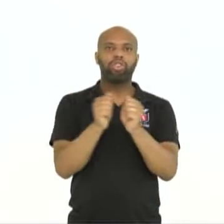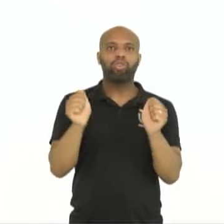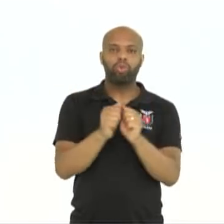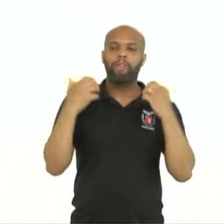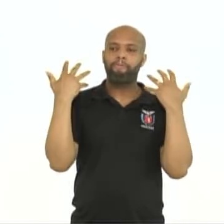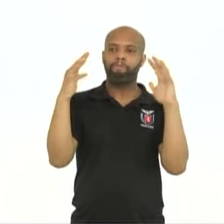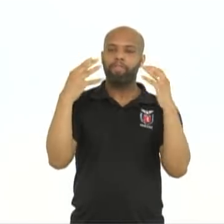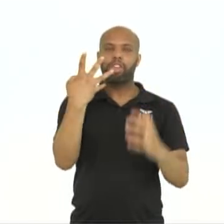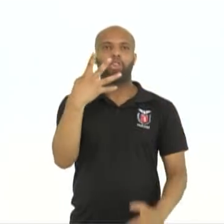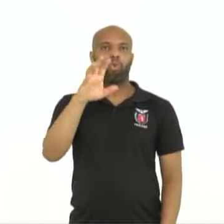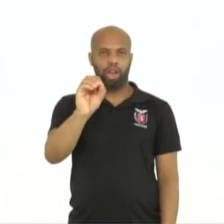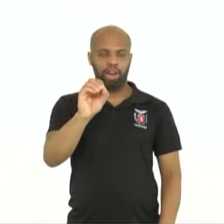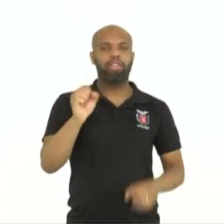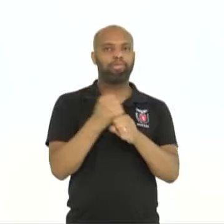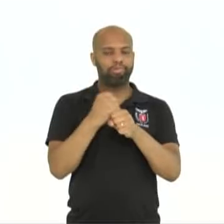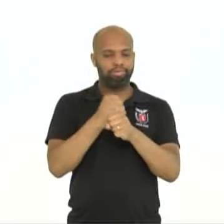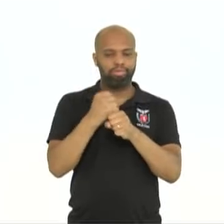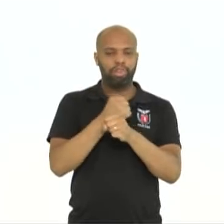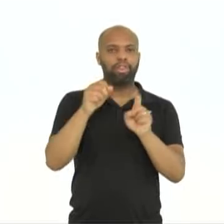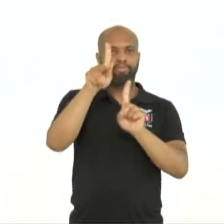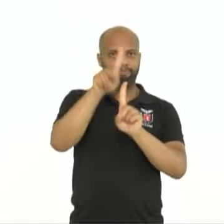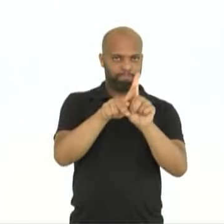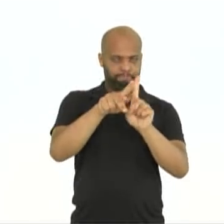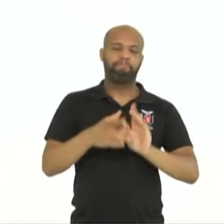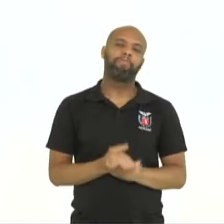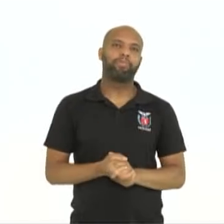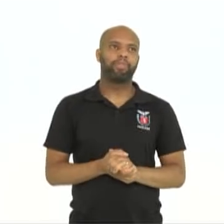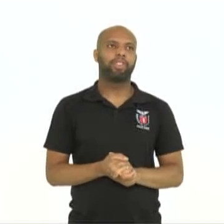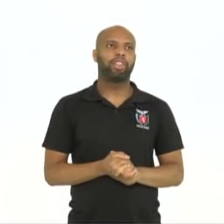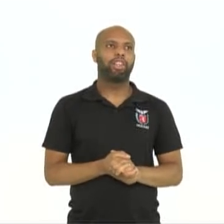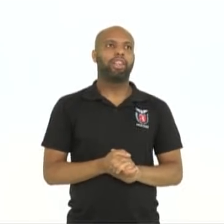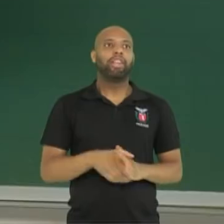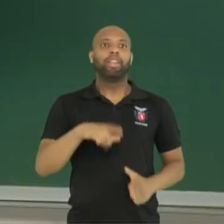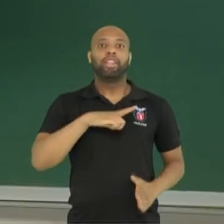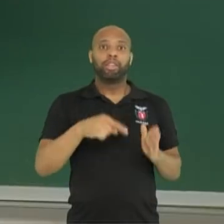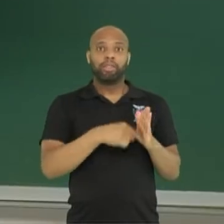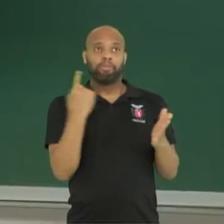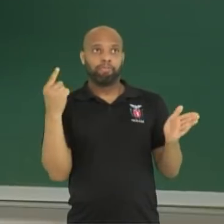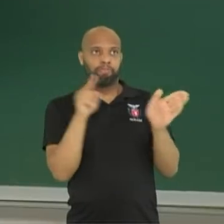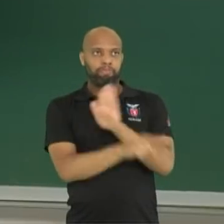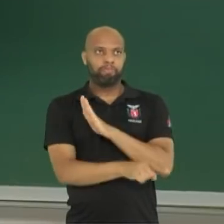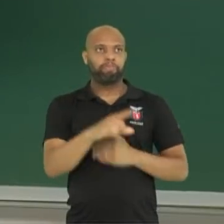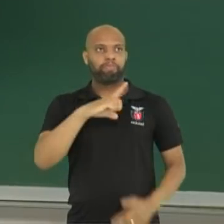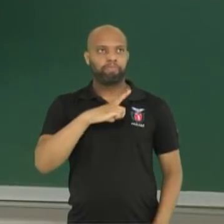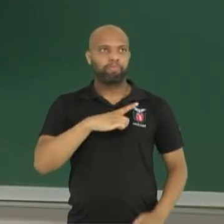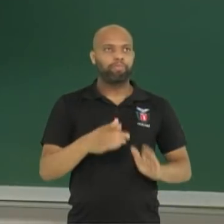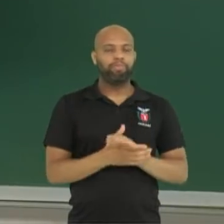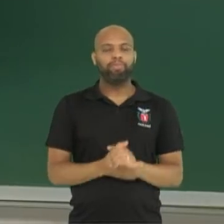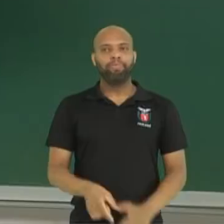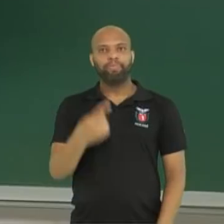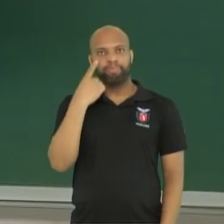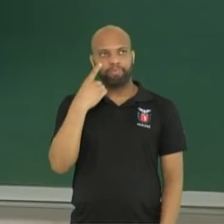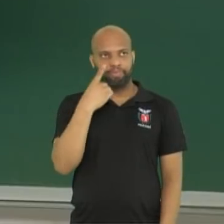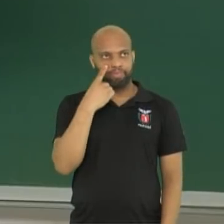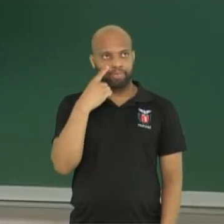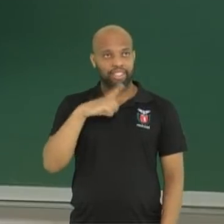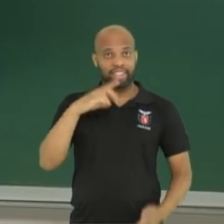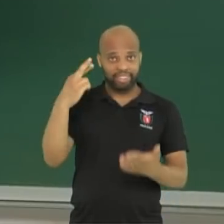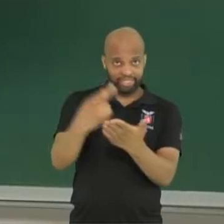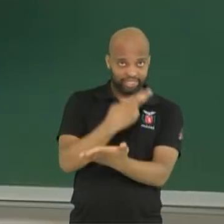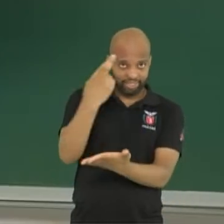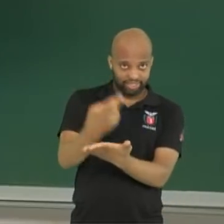comemoração dos 40 anos do personagem. Então, nós chegamos aqui à primeira perguntinha aqui, tá? Então, esta